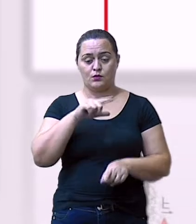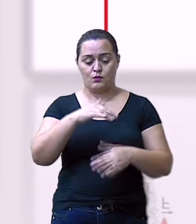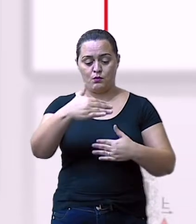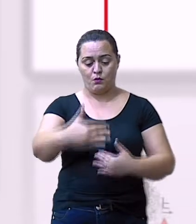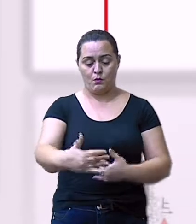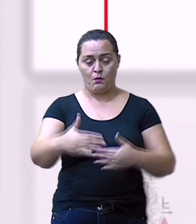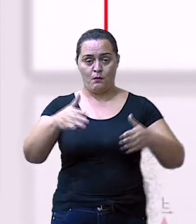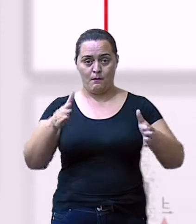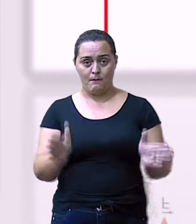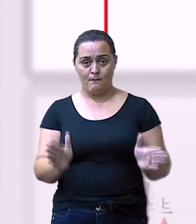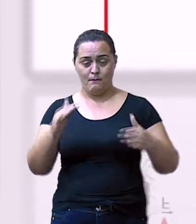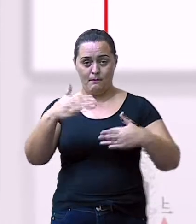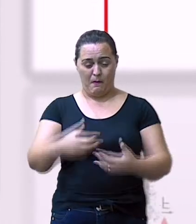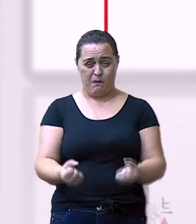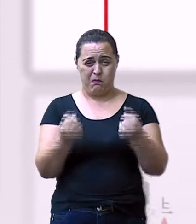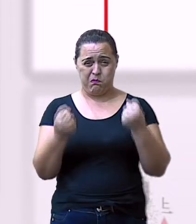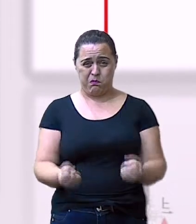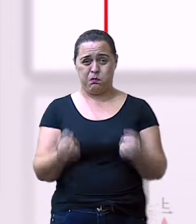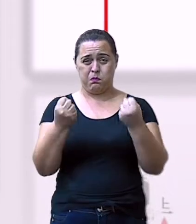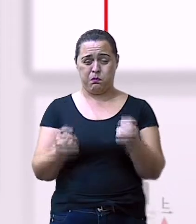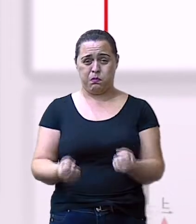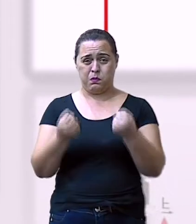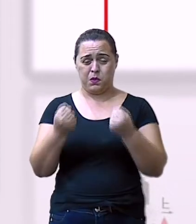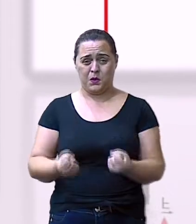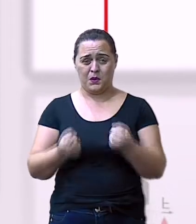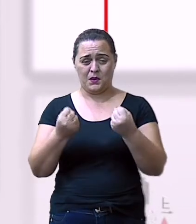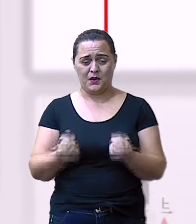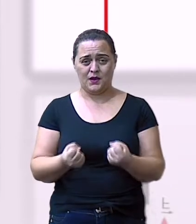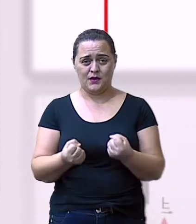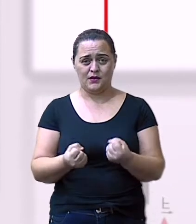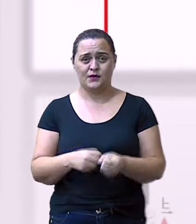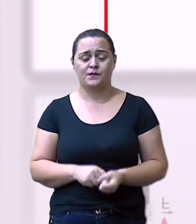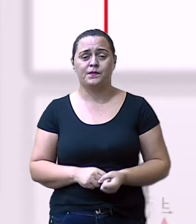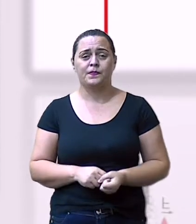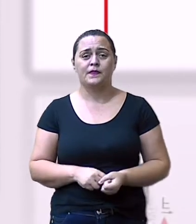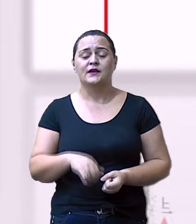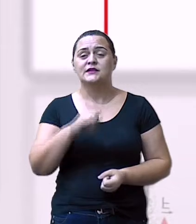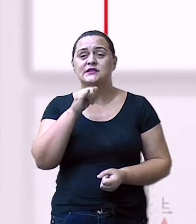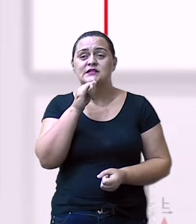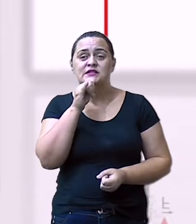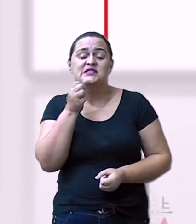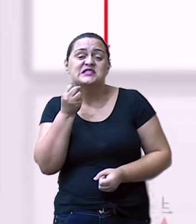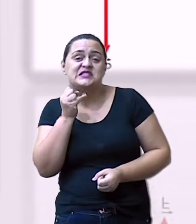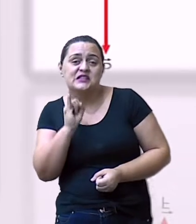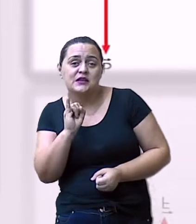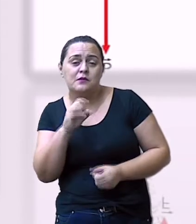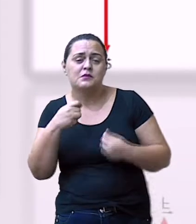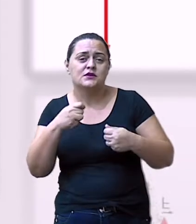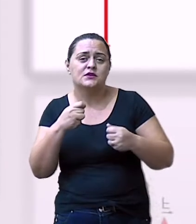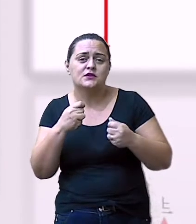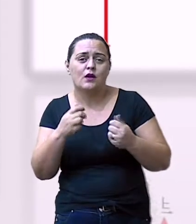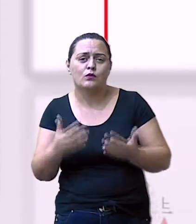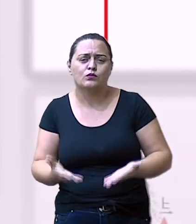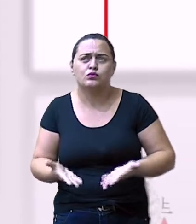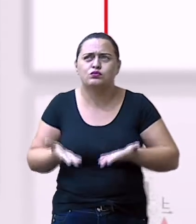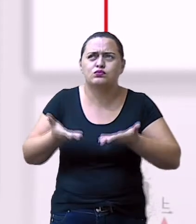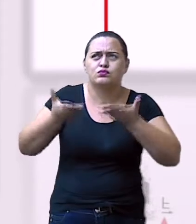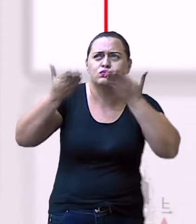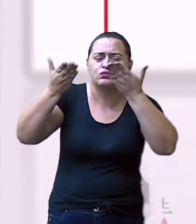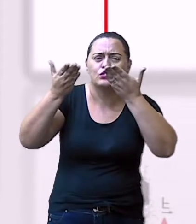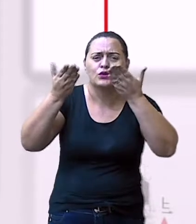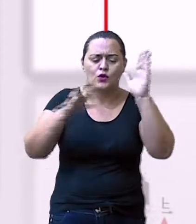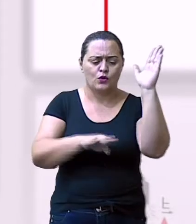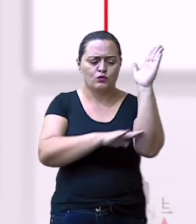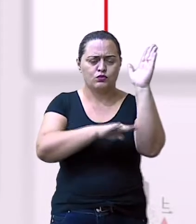e começo a fazer força para pôr essa caixa em um ambiente maior, eu tenho que fazer